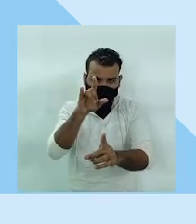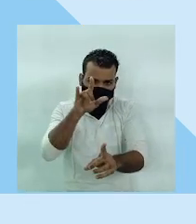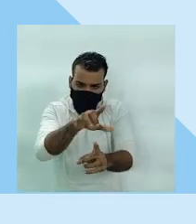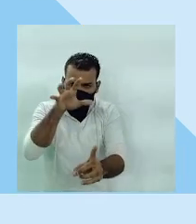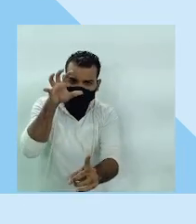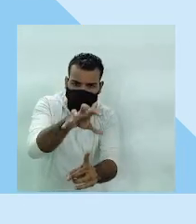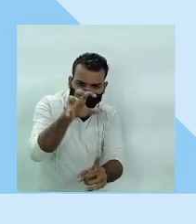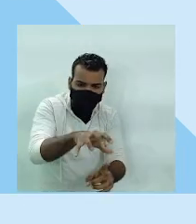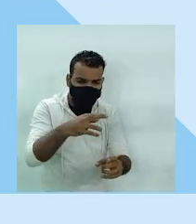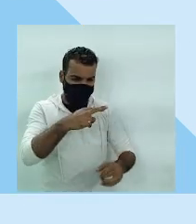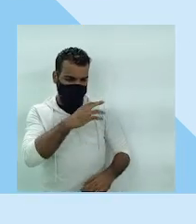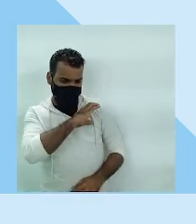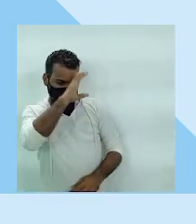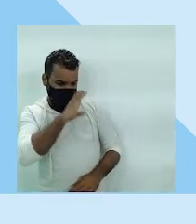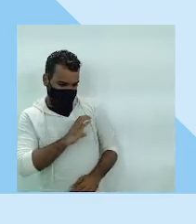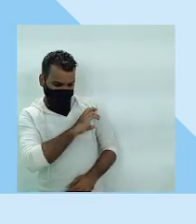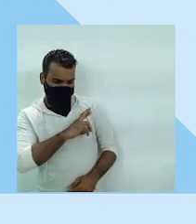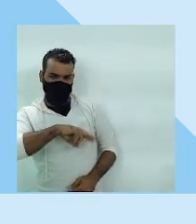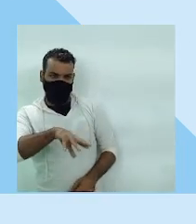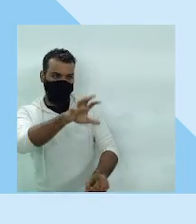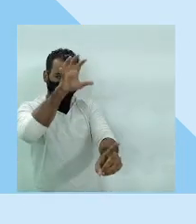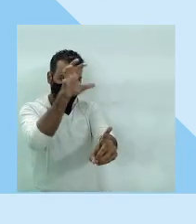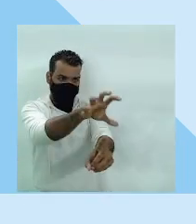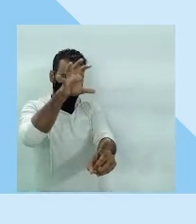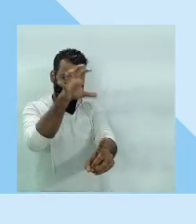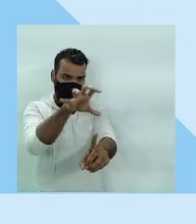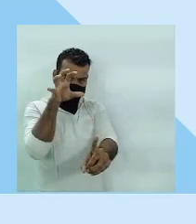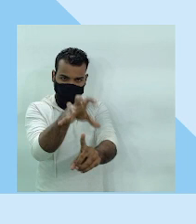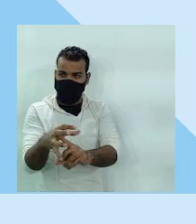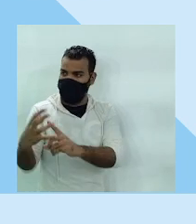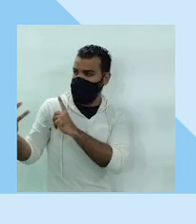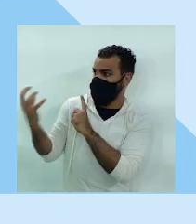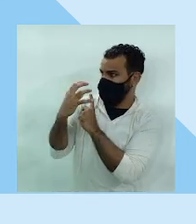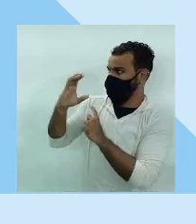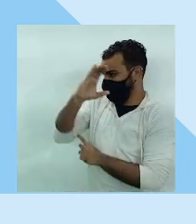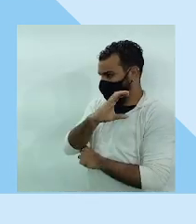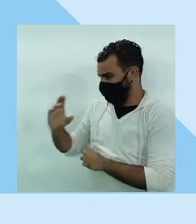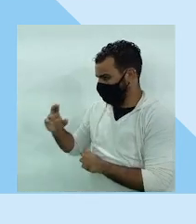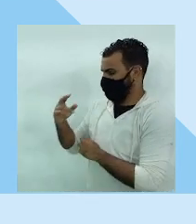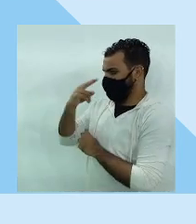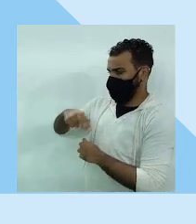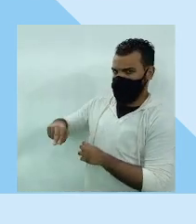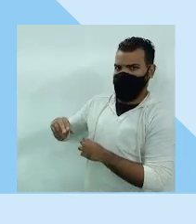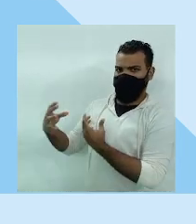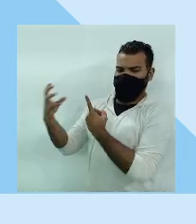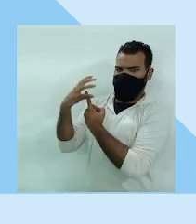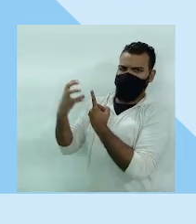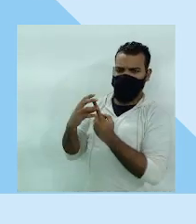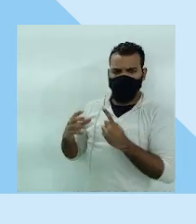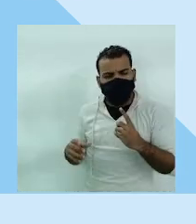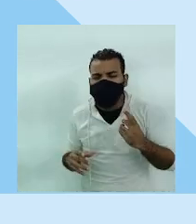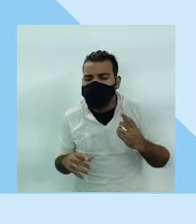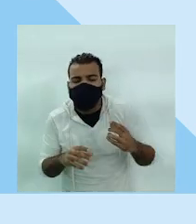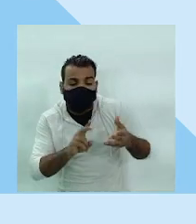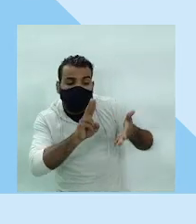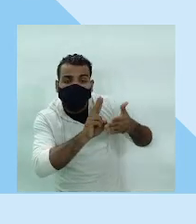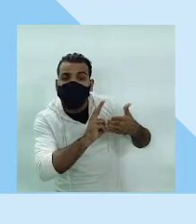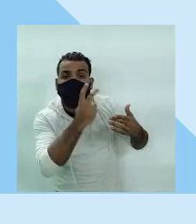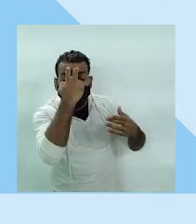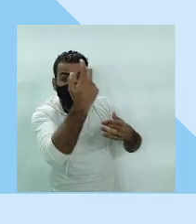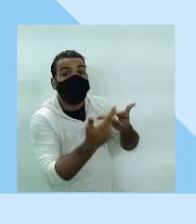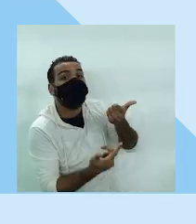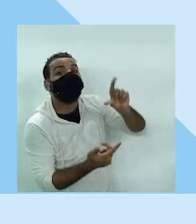indígenas. Aí nós vamos a um contraste, né, de um